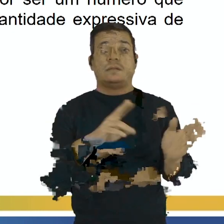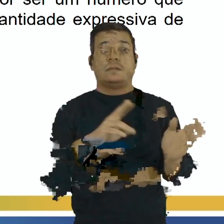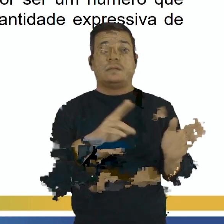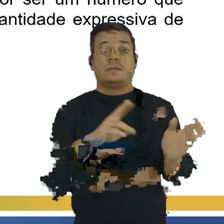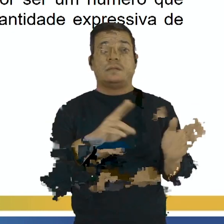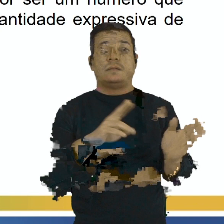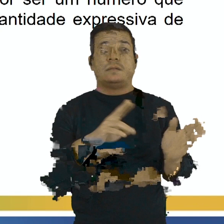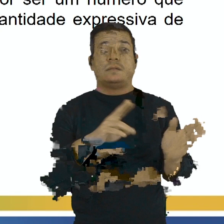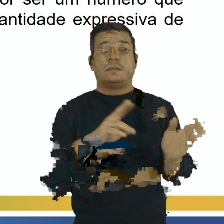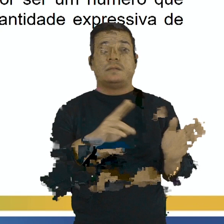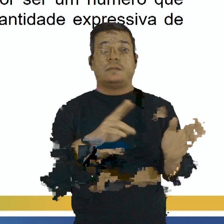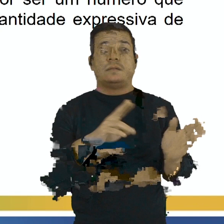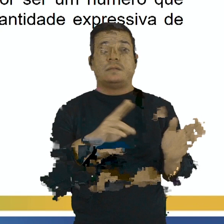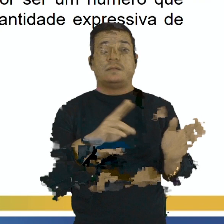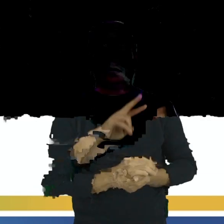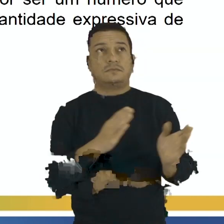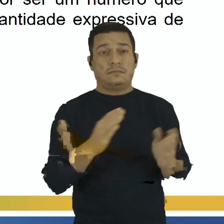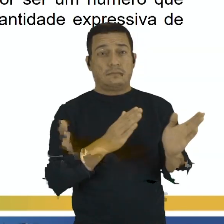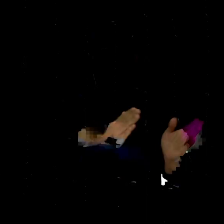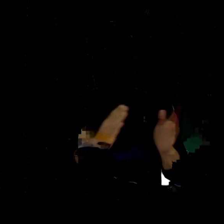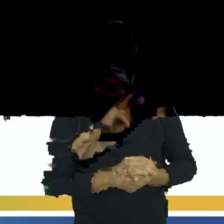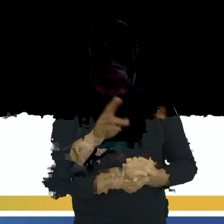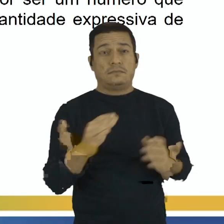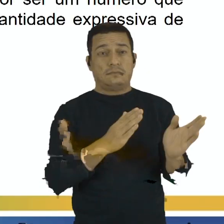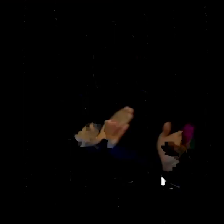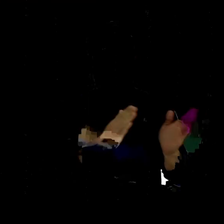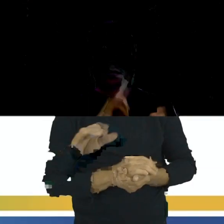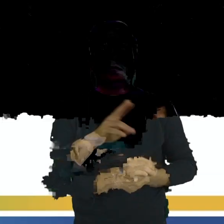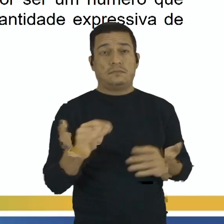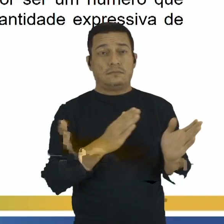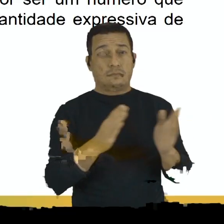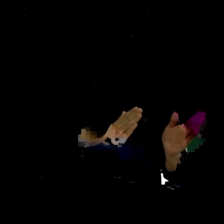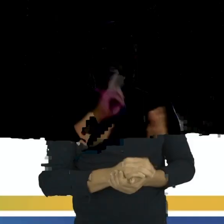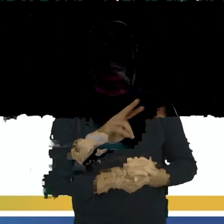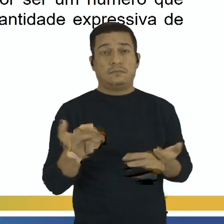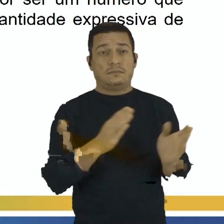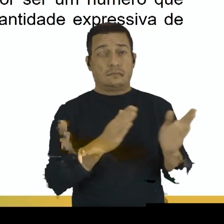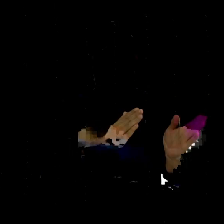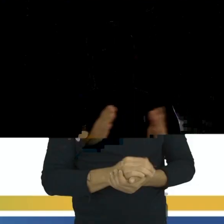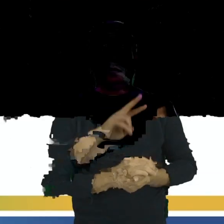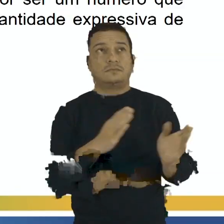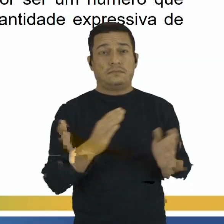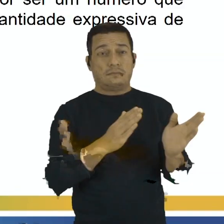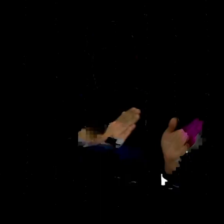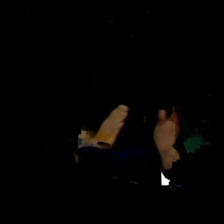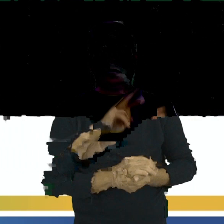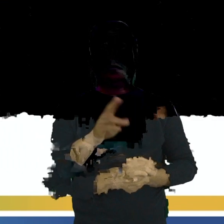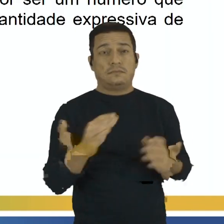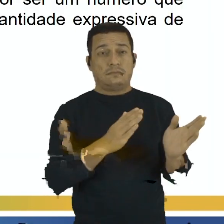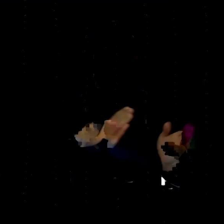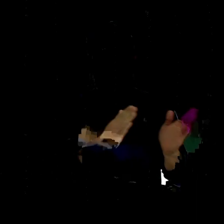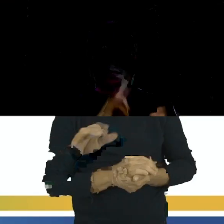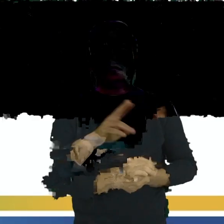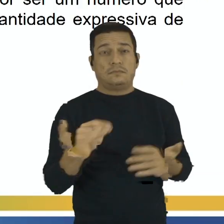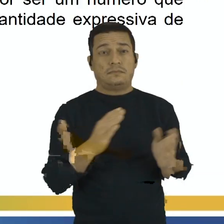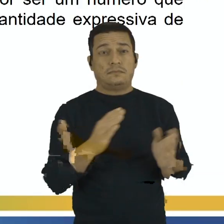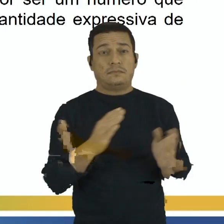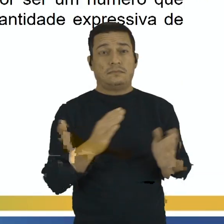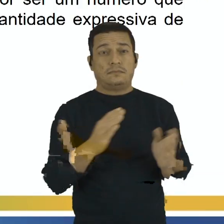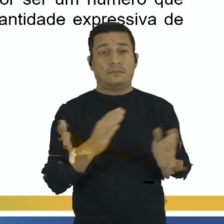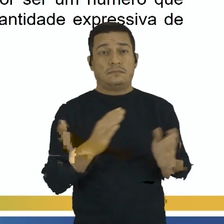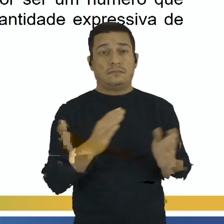sua vez, eles usavam constantemente frações com o denominador de número 12. Provavelmente,